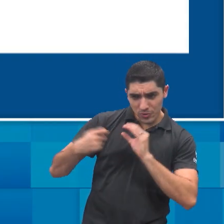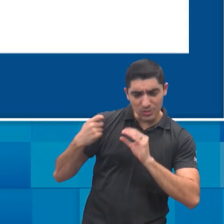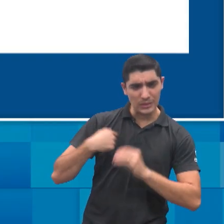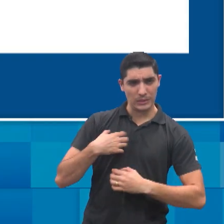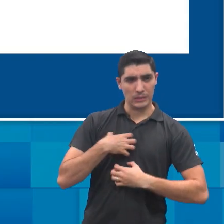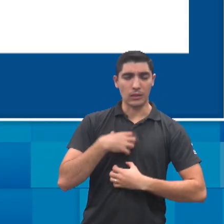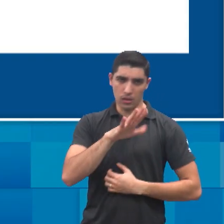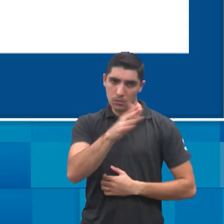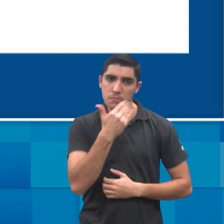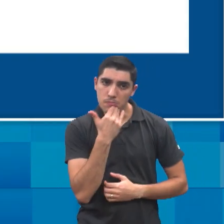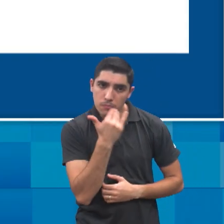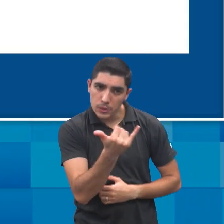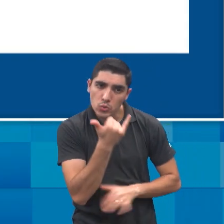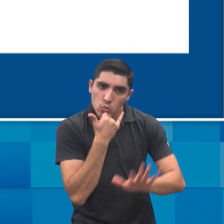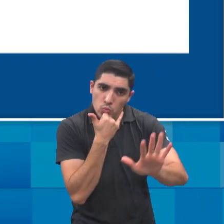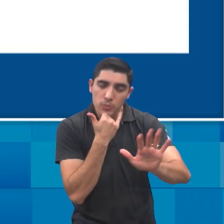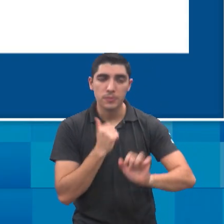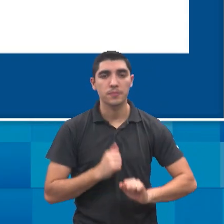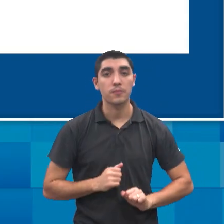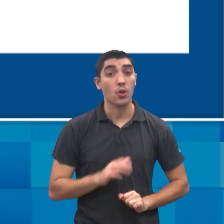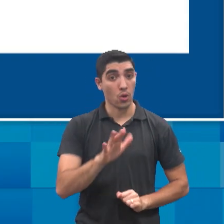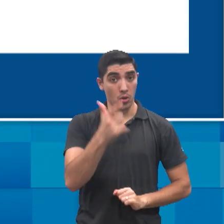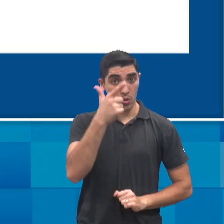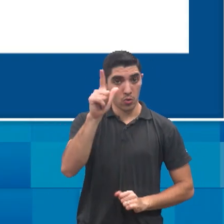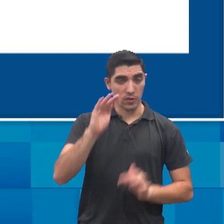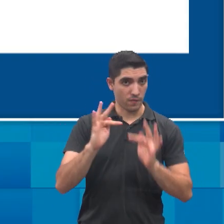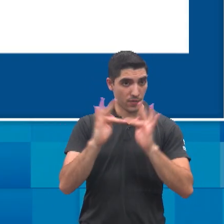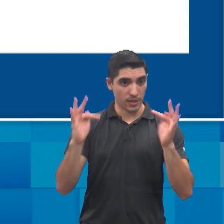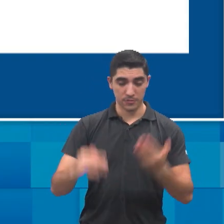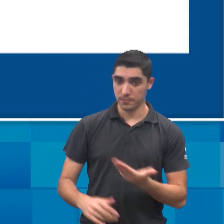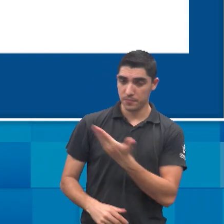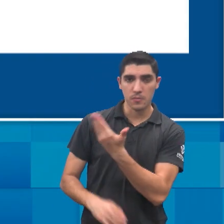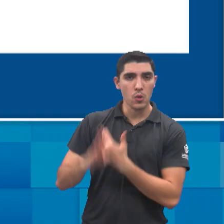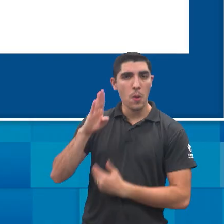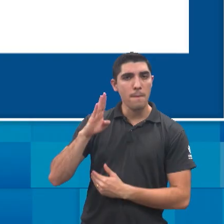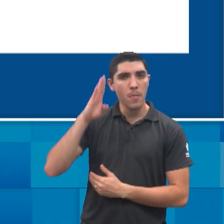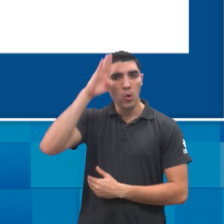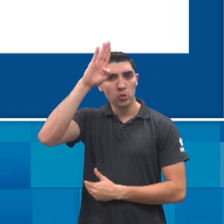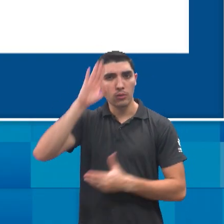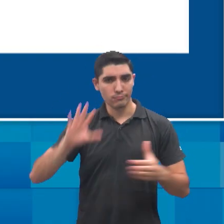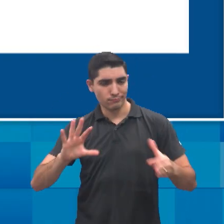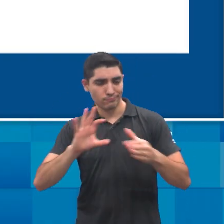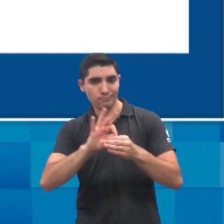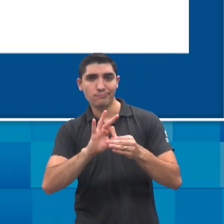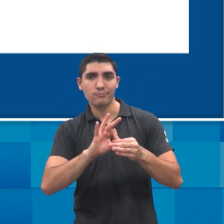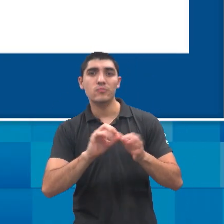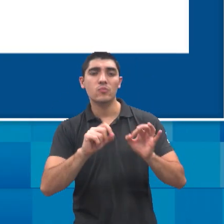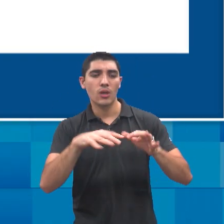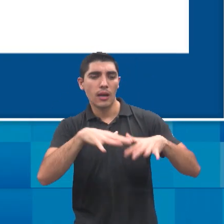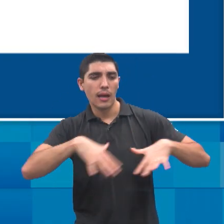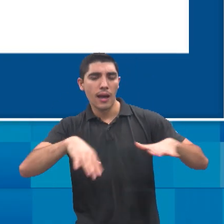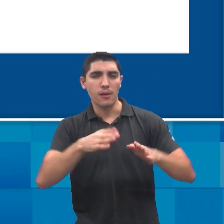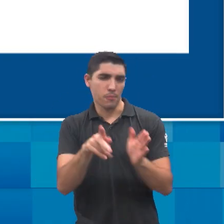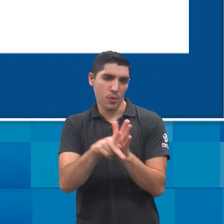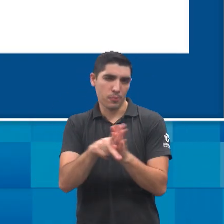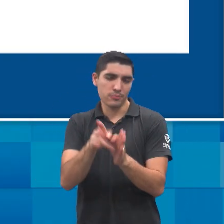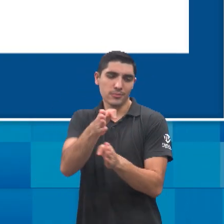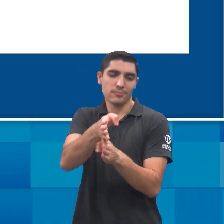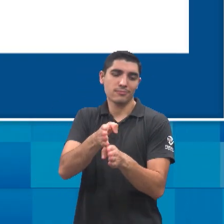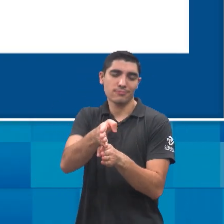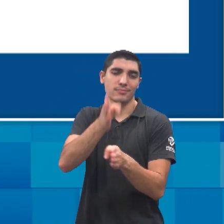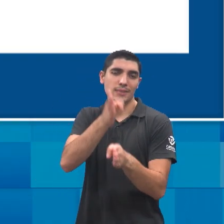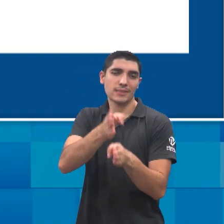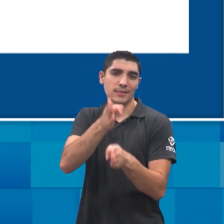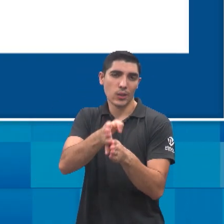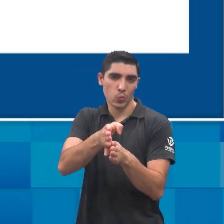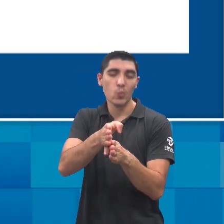vereador. Mas aí está a próxima frase aí, ó. Bolsonaro aprofunda sua união com o pior do que há no Centrão. A verdade é que não é possível